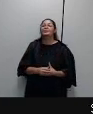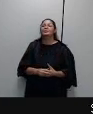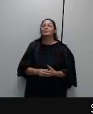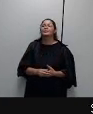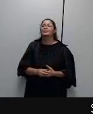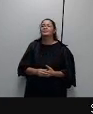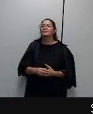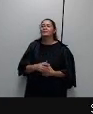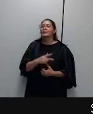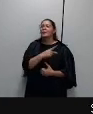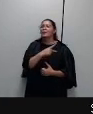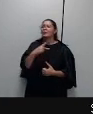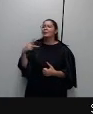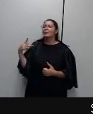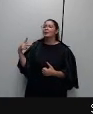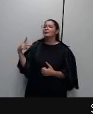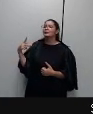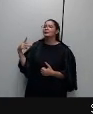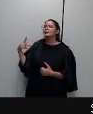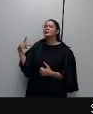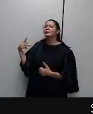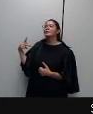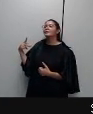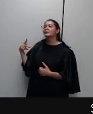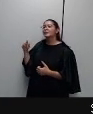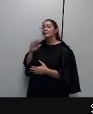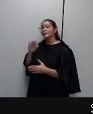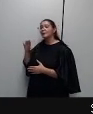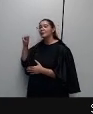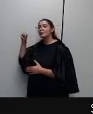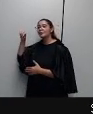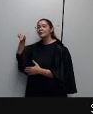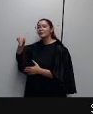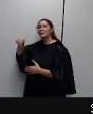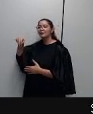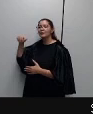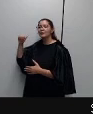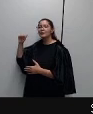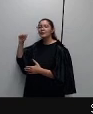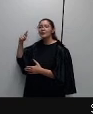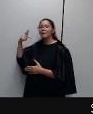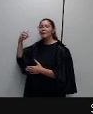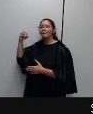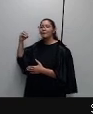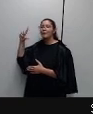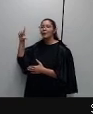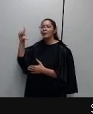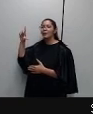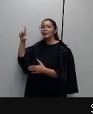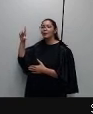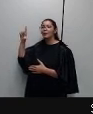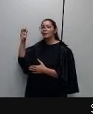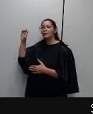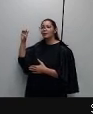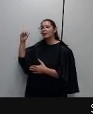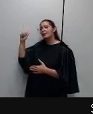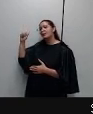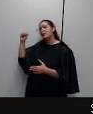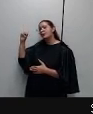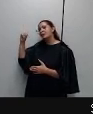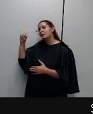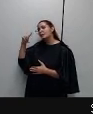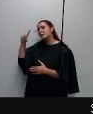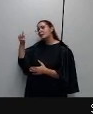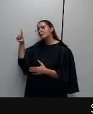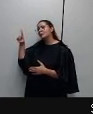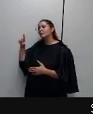pois não Ministro Napoleão e é neste apoio ao só um pouquinho porque está desativado o microfone e